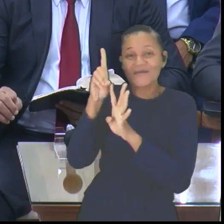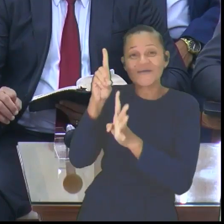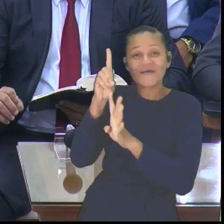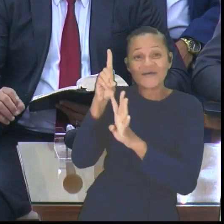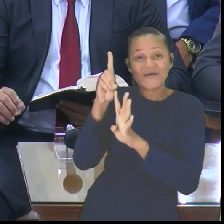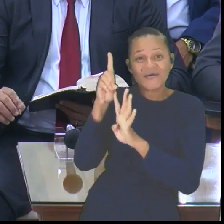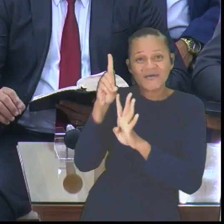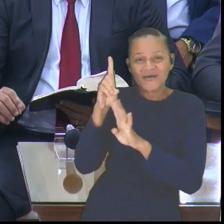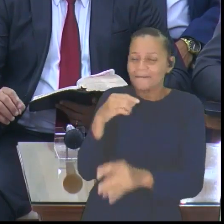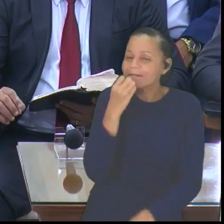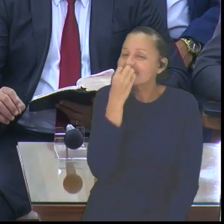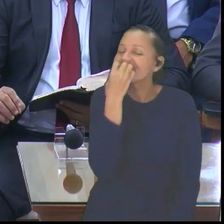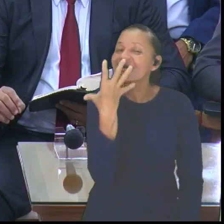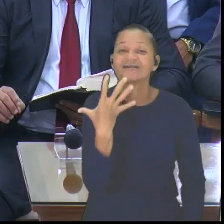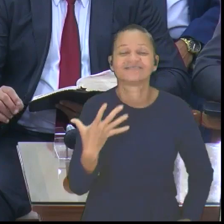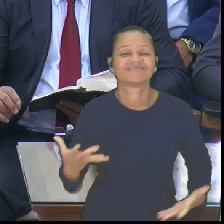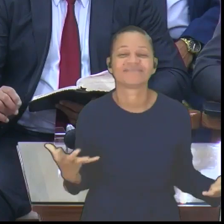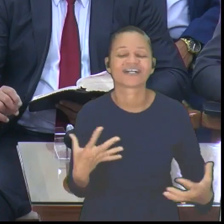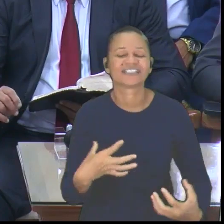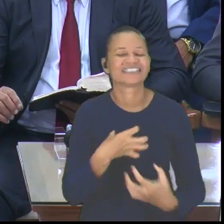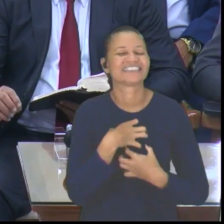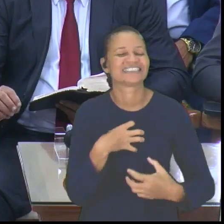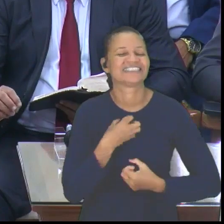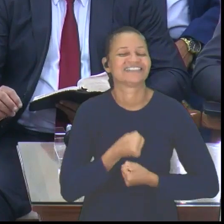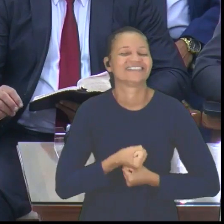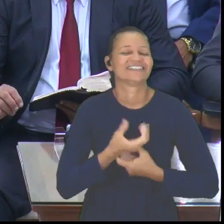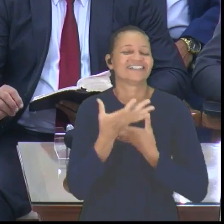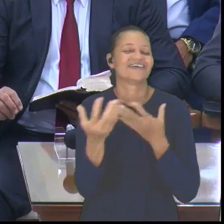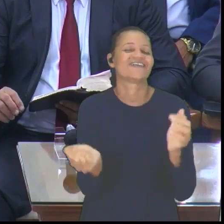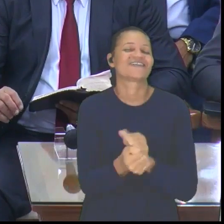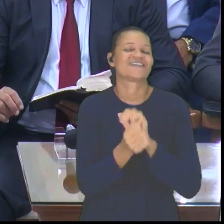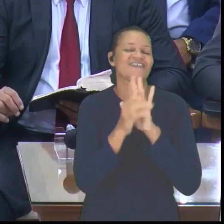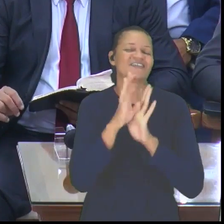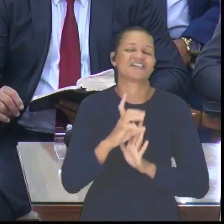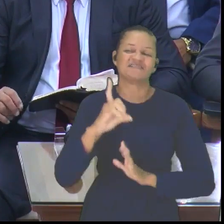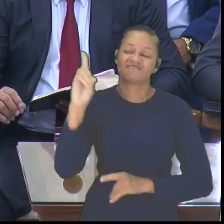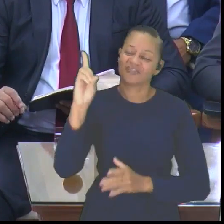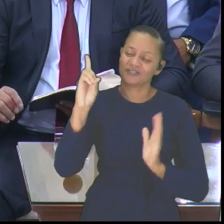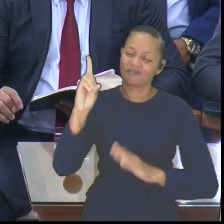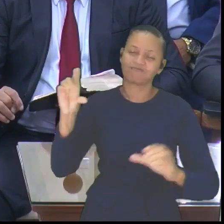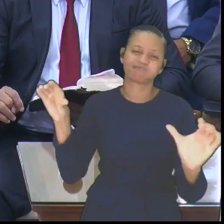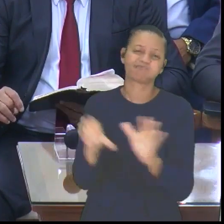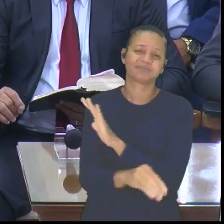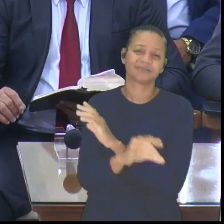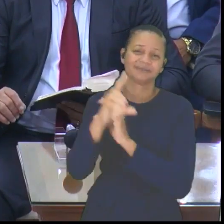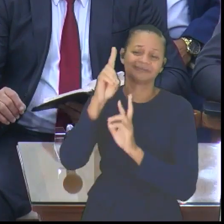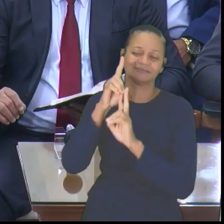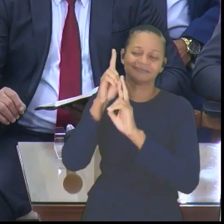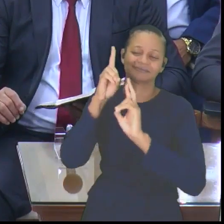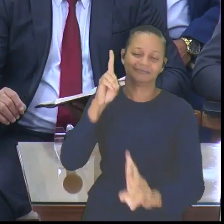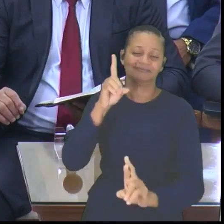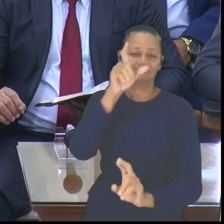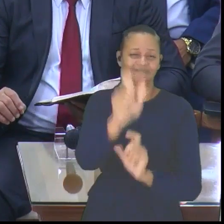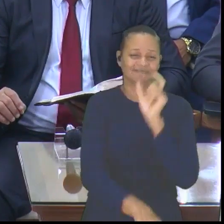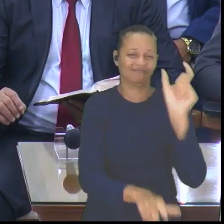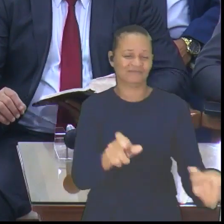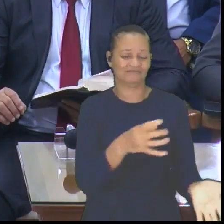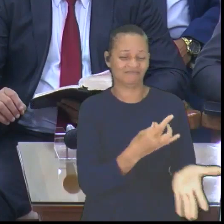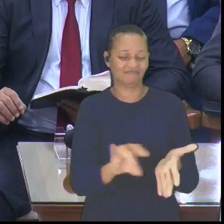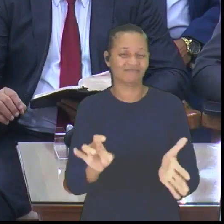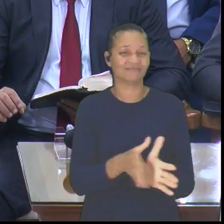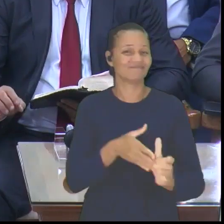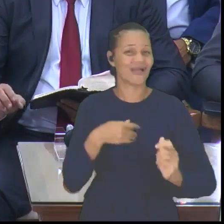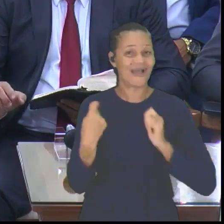uma coisa boa para a gente dar glória a Deus, ele já tem a resposta para os planos dos inimigos.